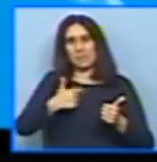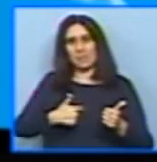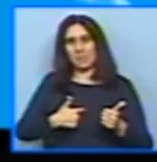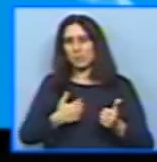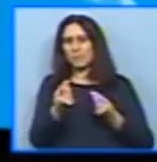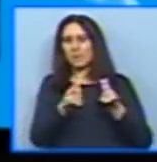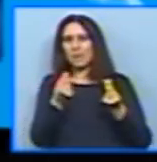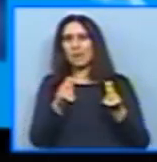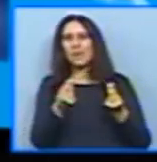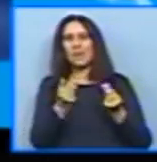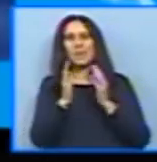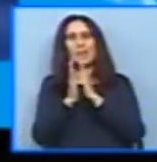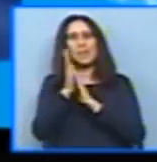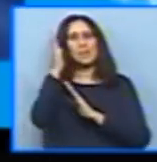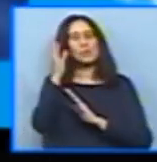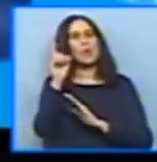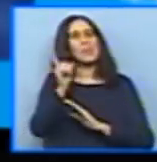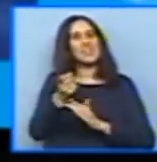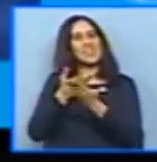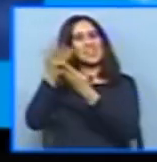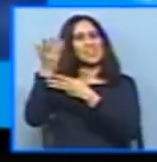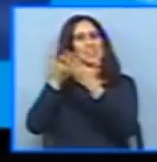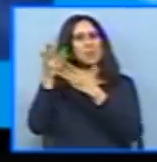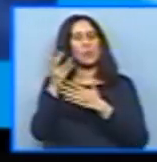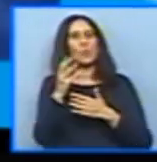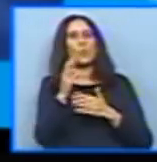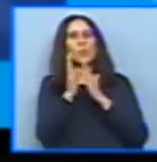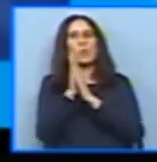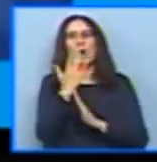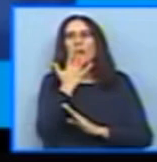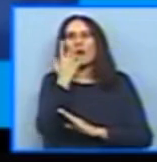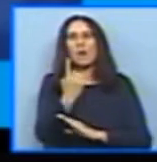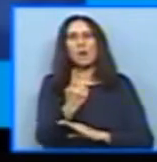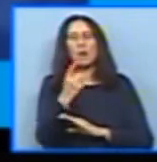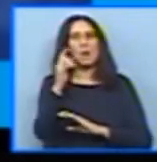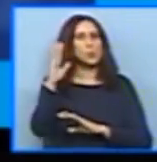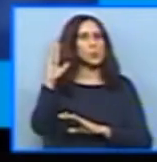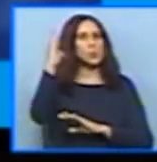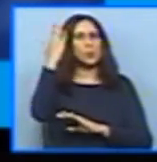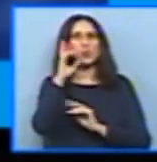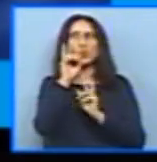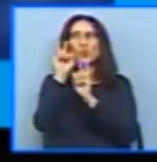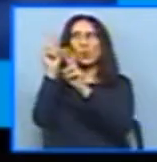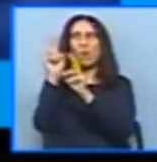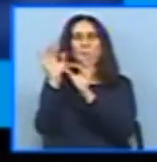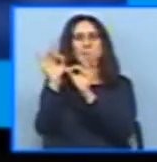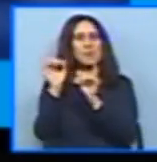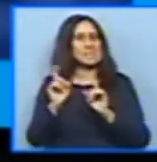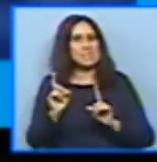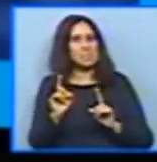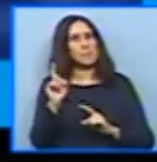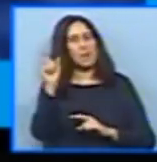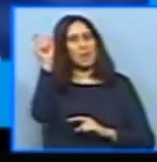dessa maneira, é que temos um Deus que é relação. Não é um Deus monolítico, absoluto, algo para o qual se olha, que não se mexe, mas ele